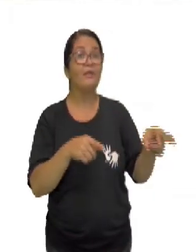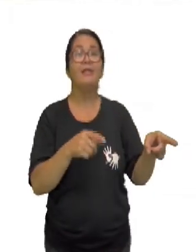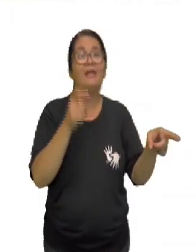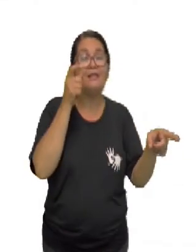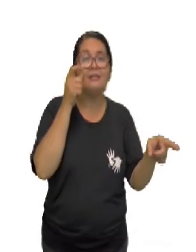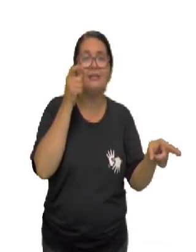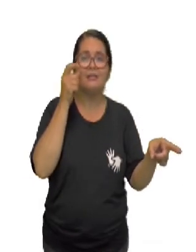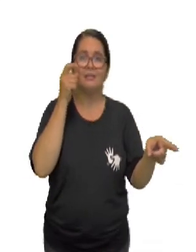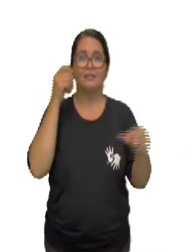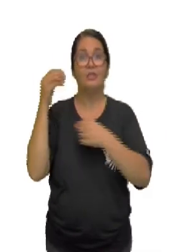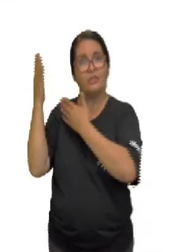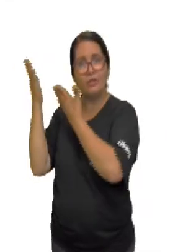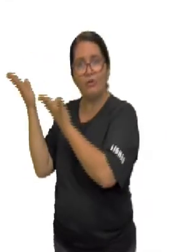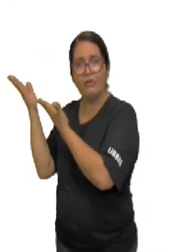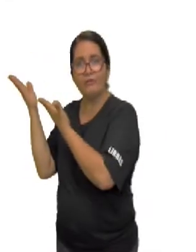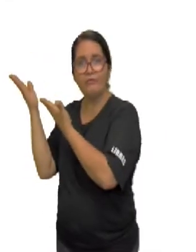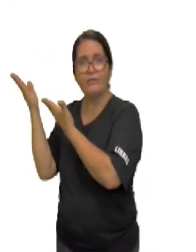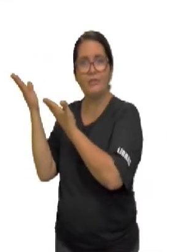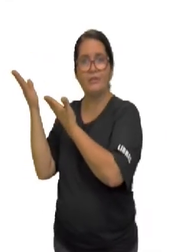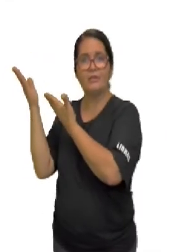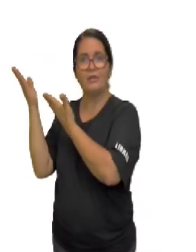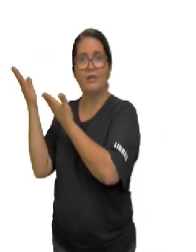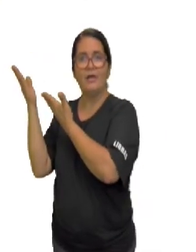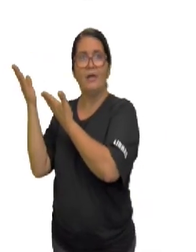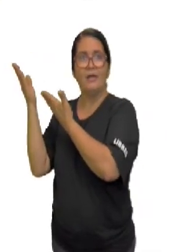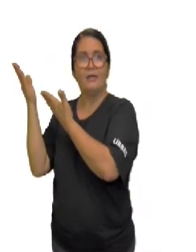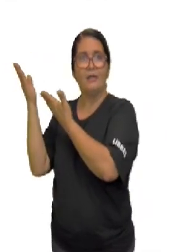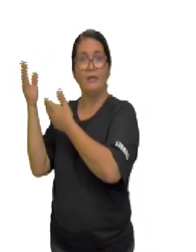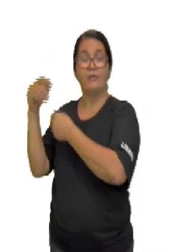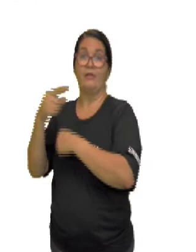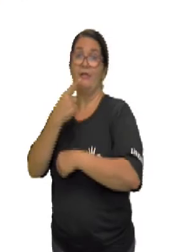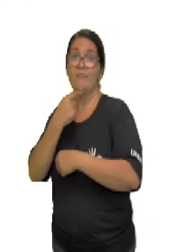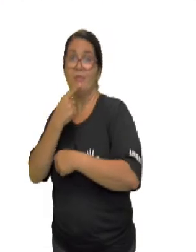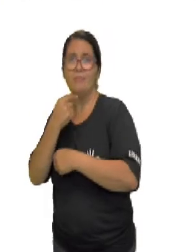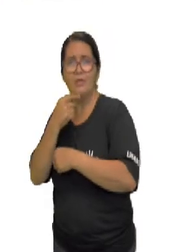Ok? Isso aqui é importante, ó. Alta produtividade.